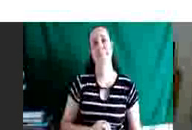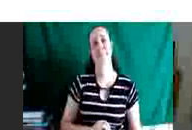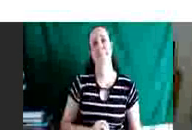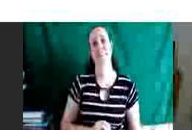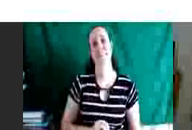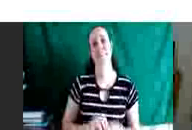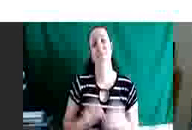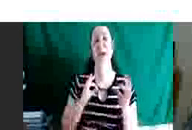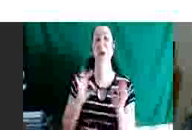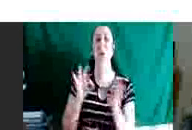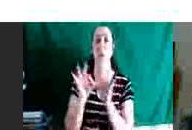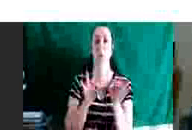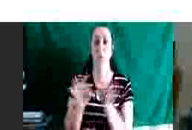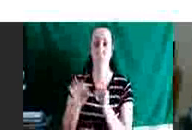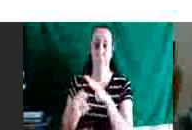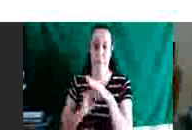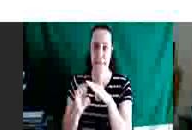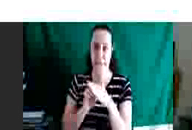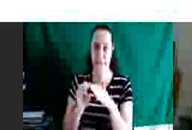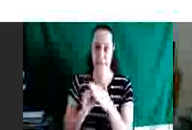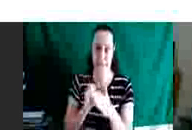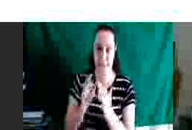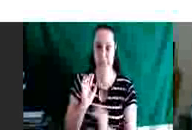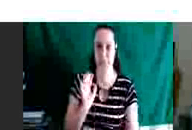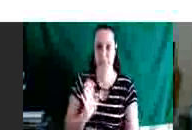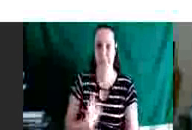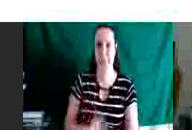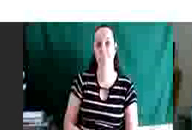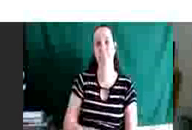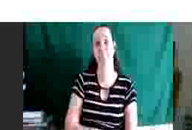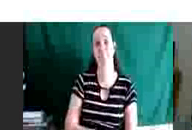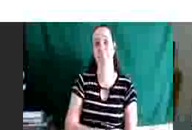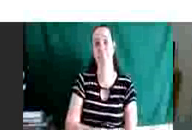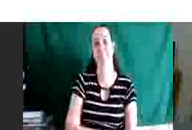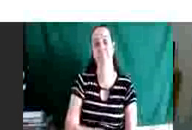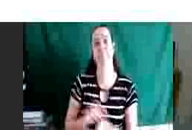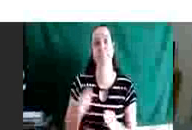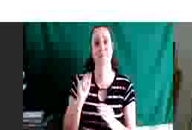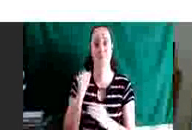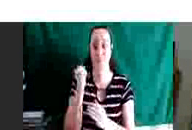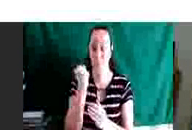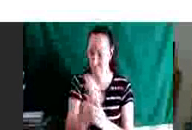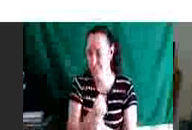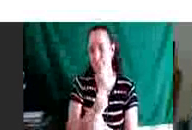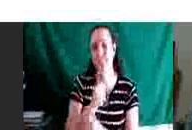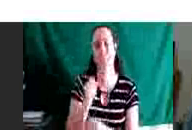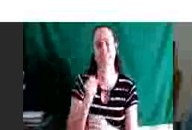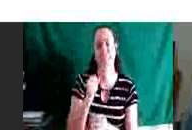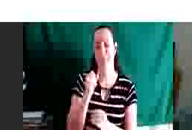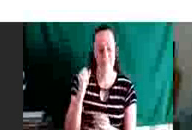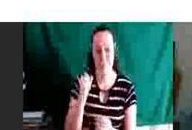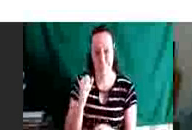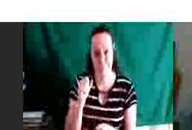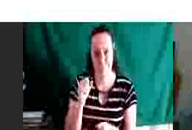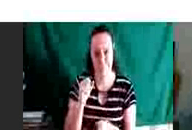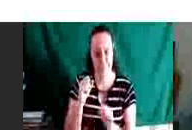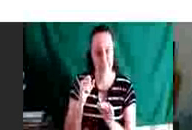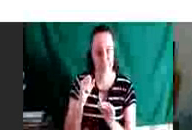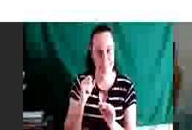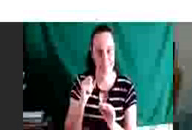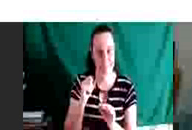melhorar a segurança do software, segurança de software, por meio de projetos de software de código aberto. O que é